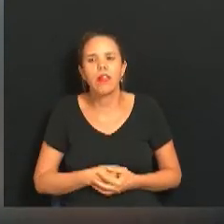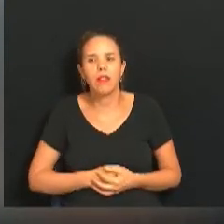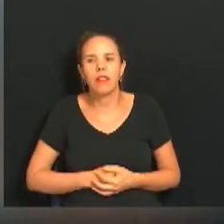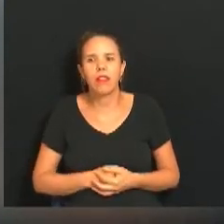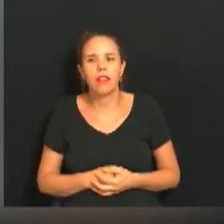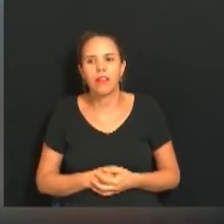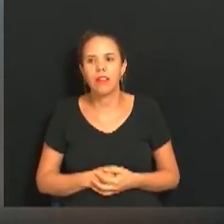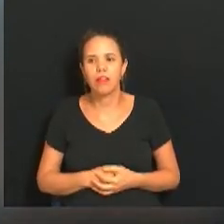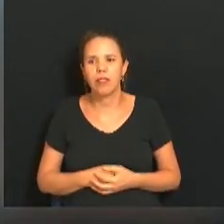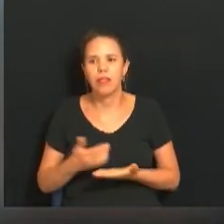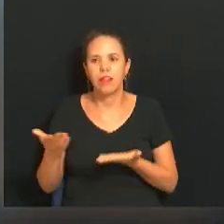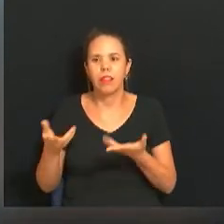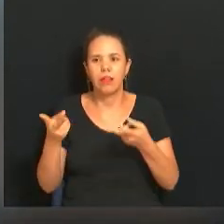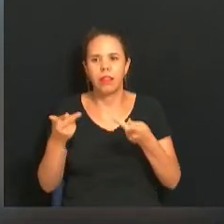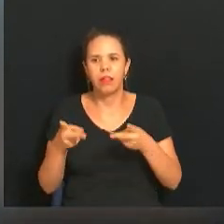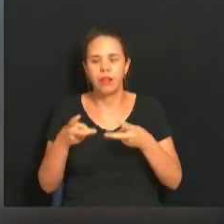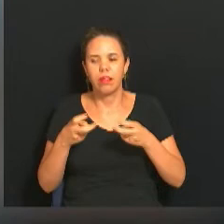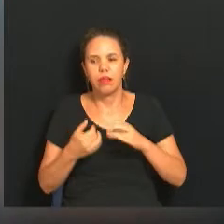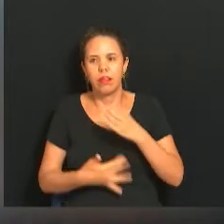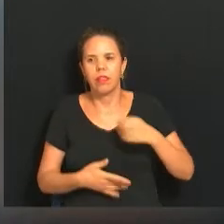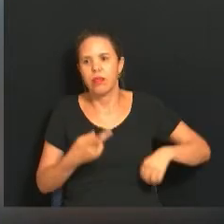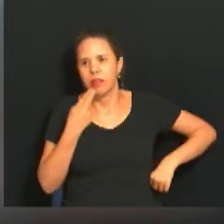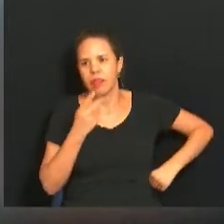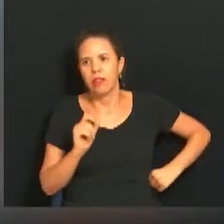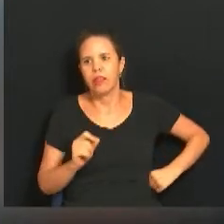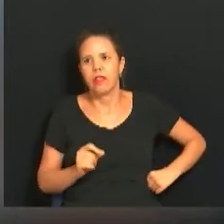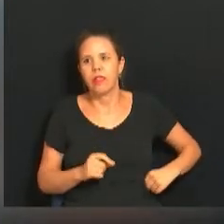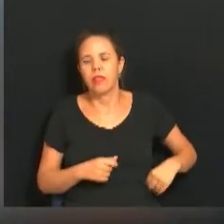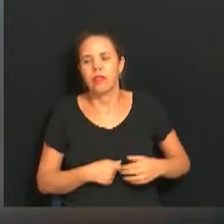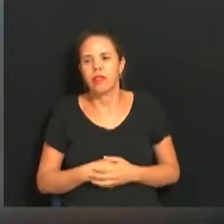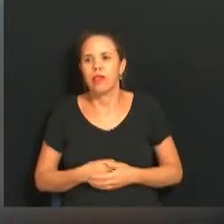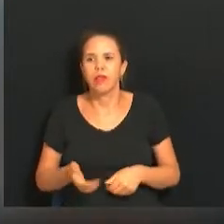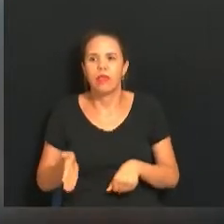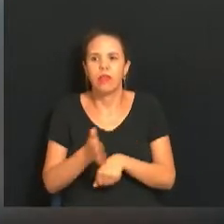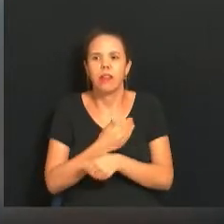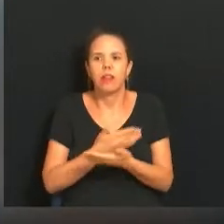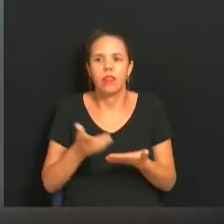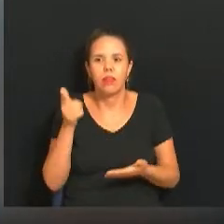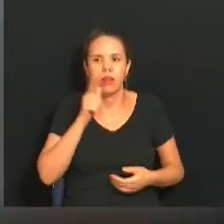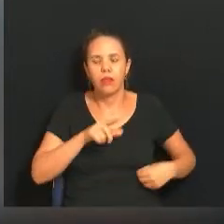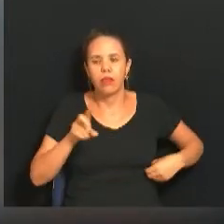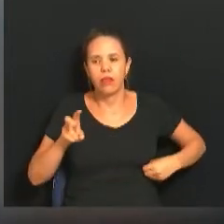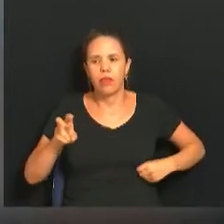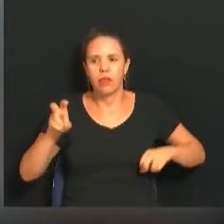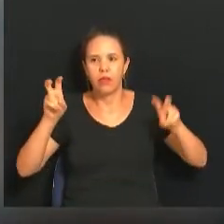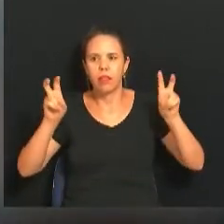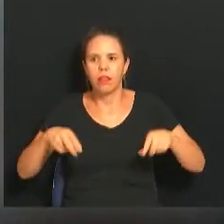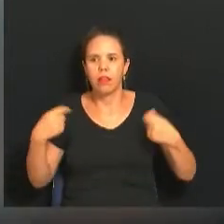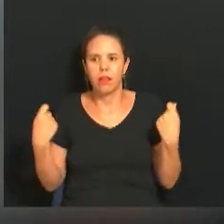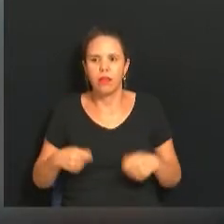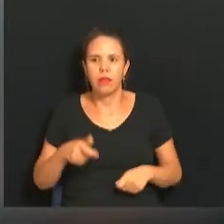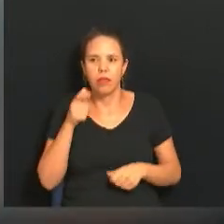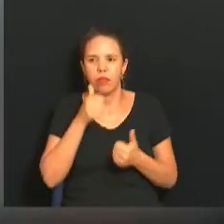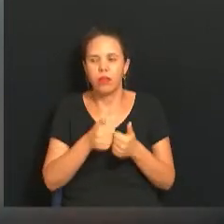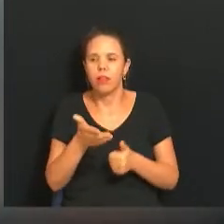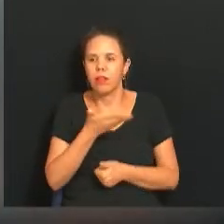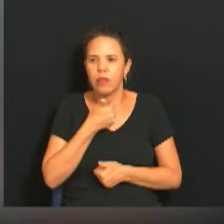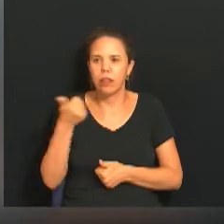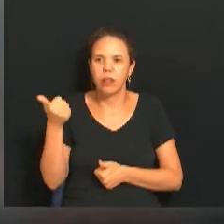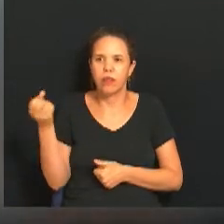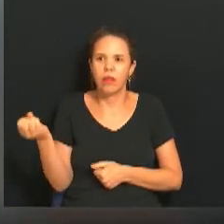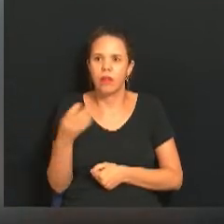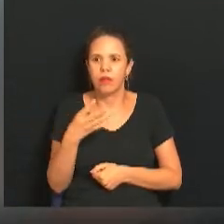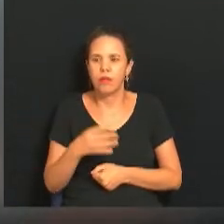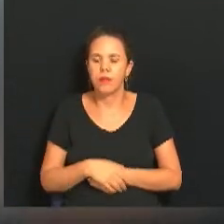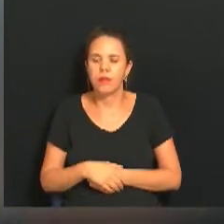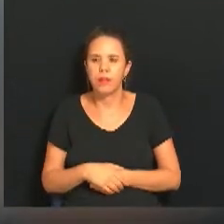recebemos ainda um comentário dizendo que antes de conseguir assentos, deveríamos conseguir ônibus novos, e aí